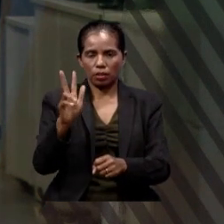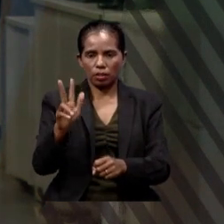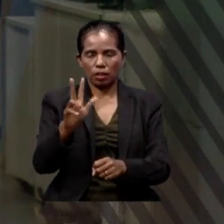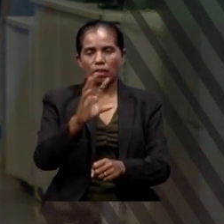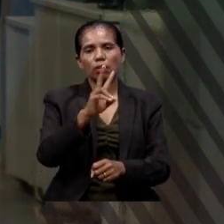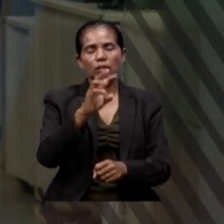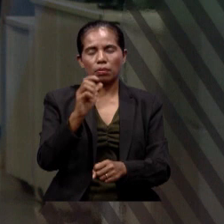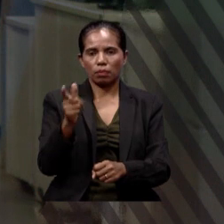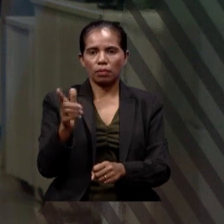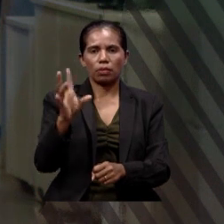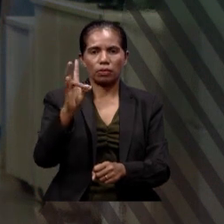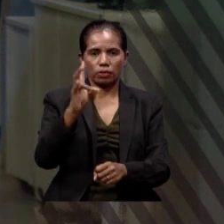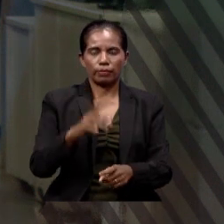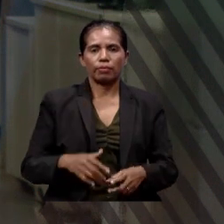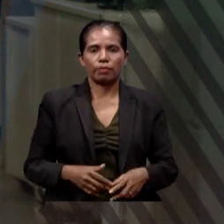Ejido.